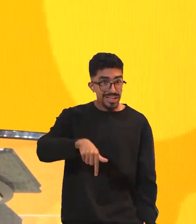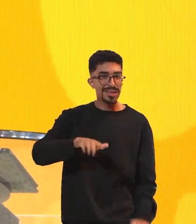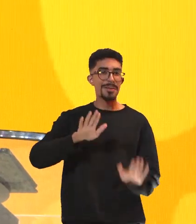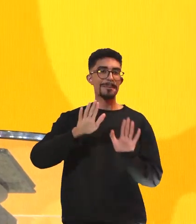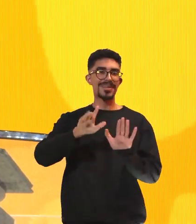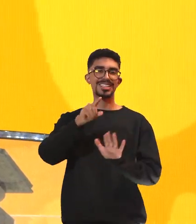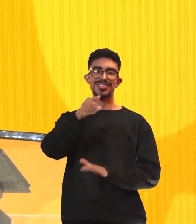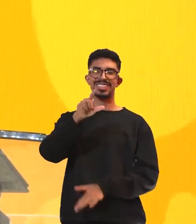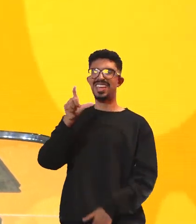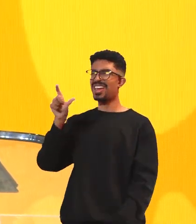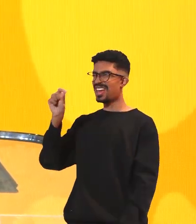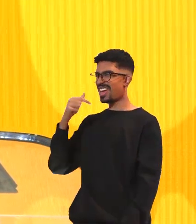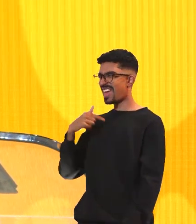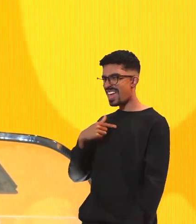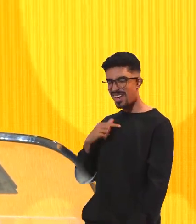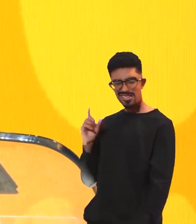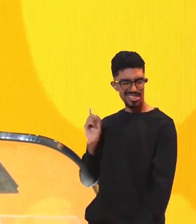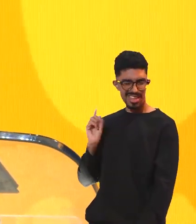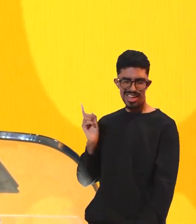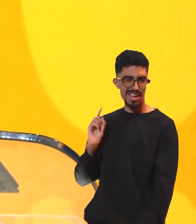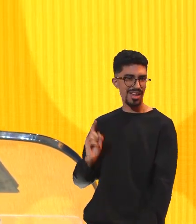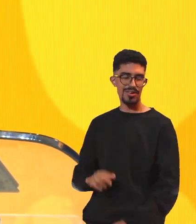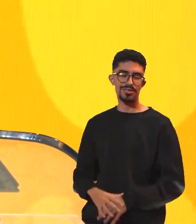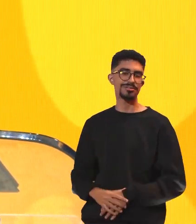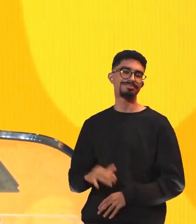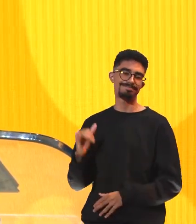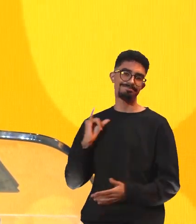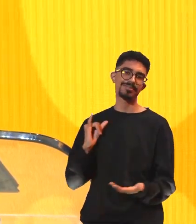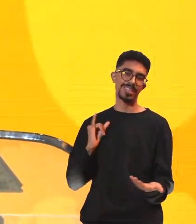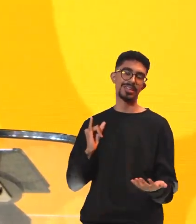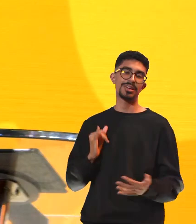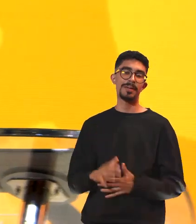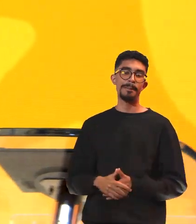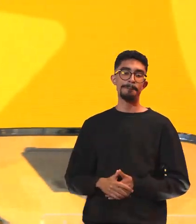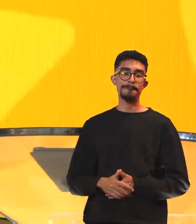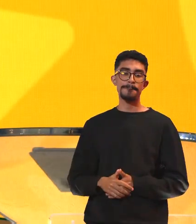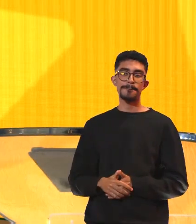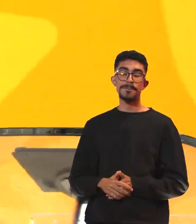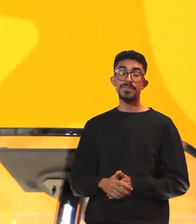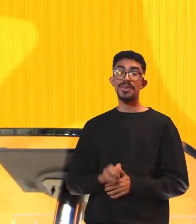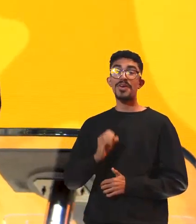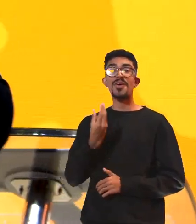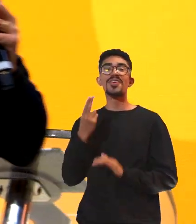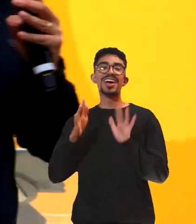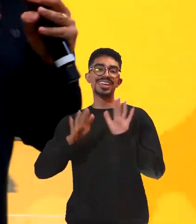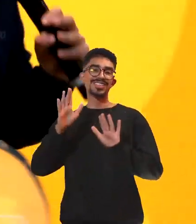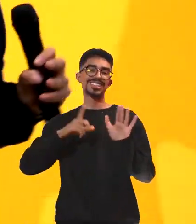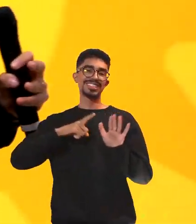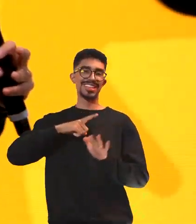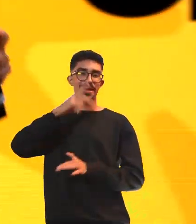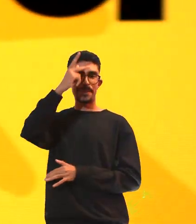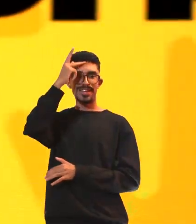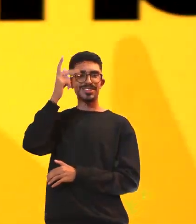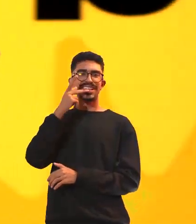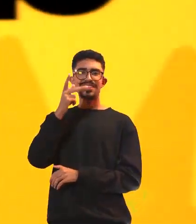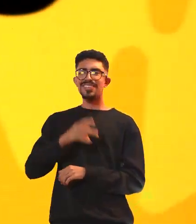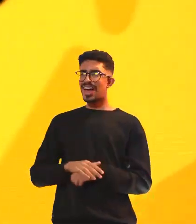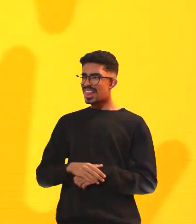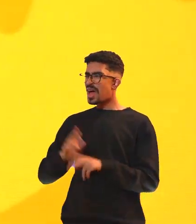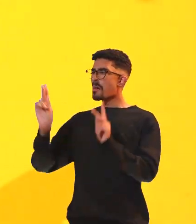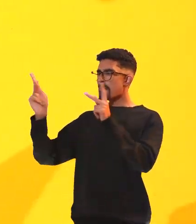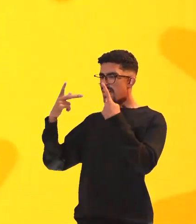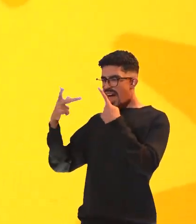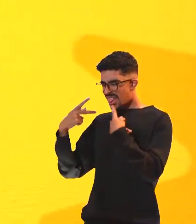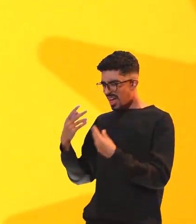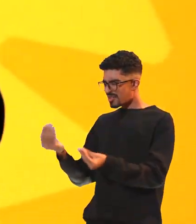Cara, você tem que ser aquele que está de coração aberto. Sabe o emocionado? Cara, toda mensagem é para mim, mano. Toda palavra é para mim. Nossa, é isso aí. Nossa, eu